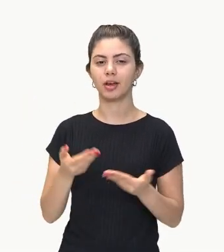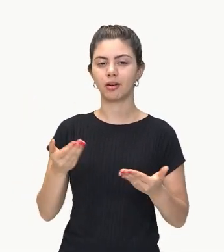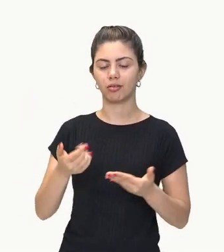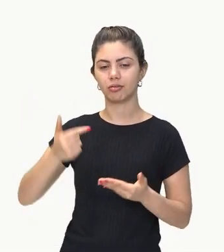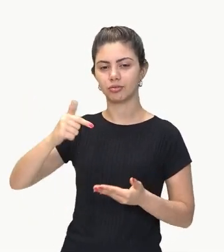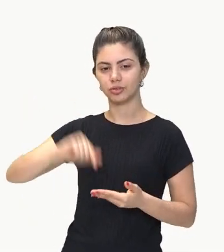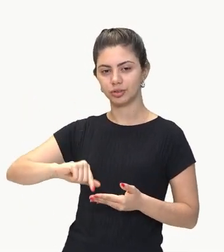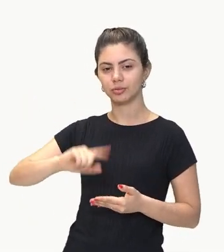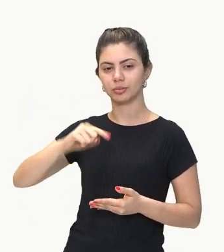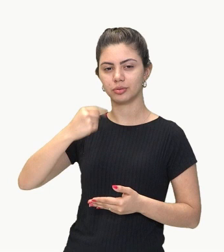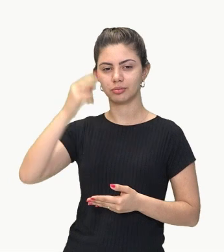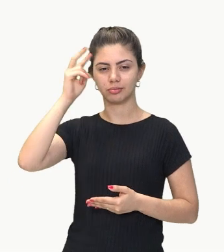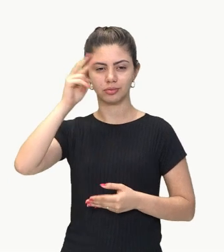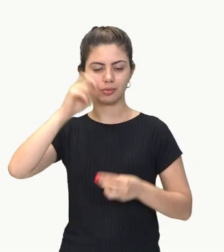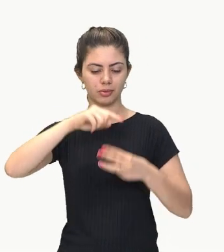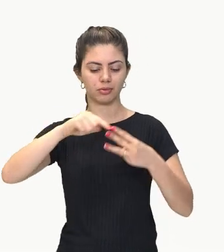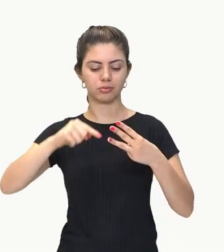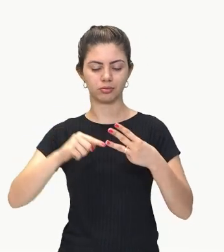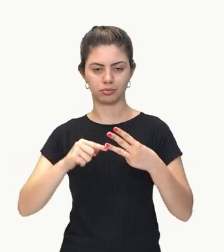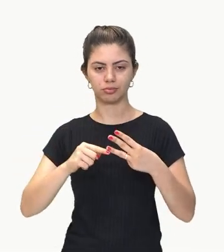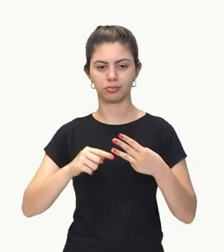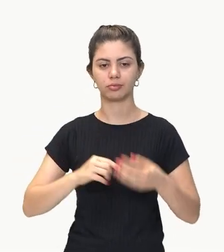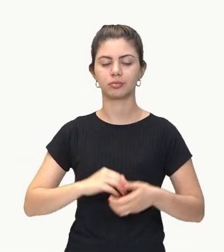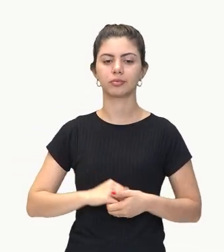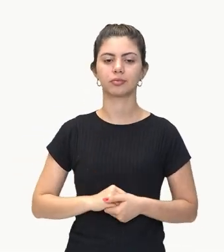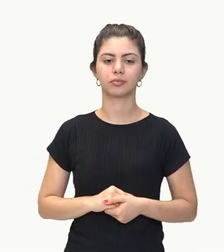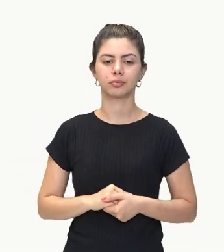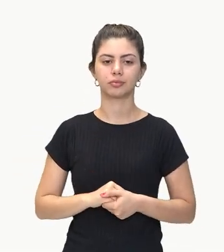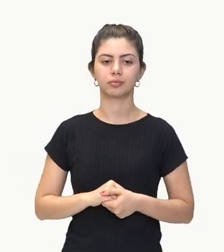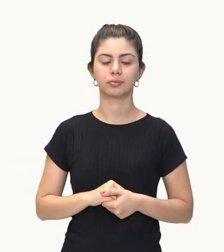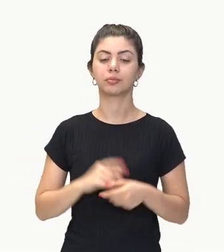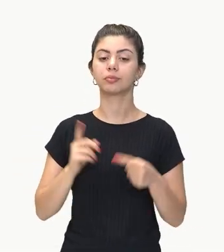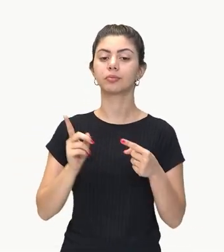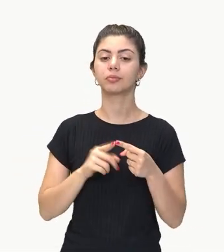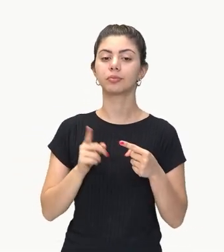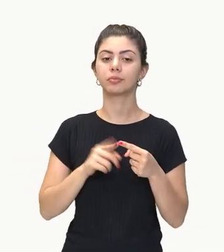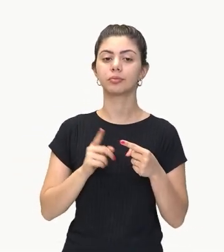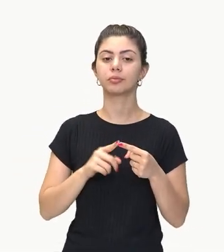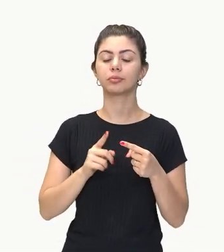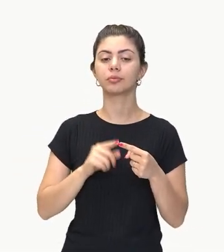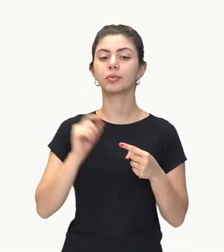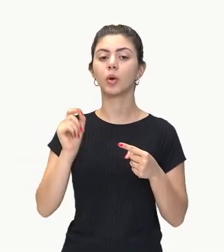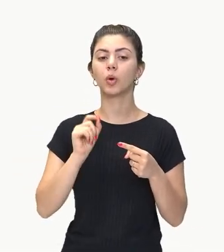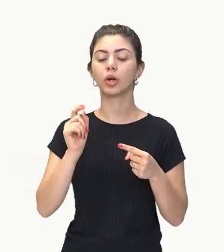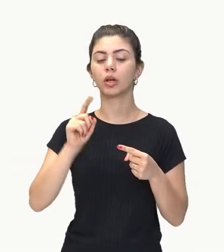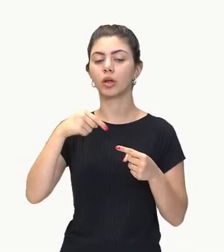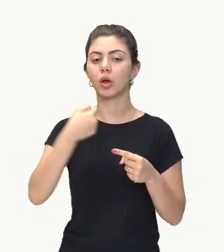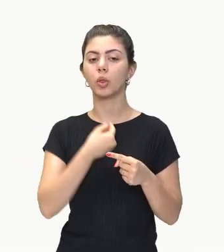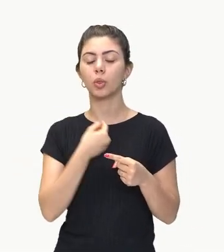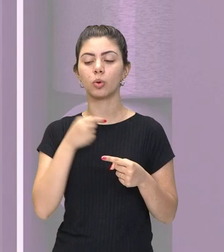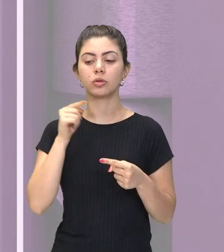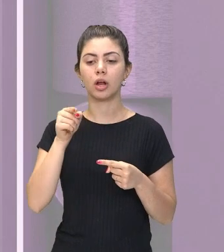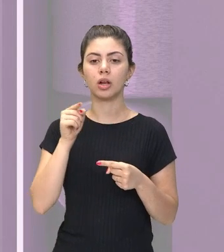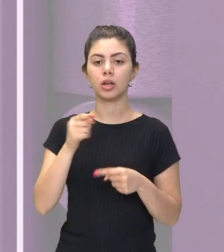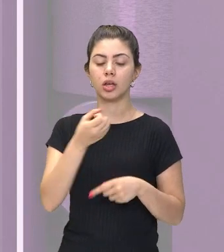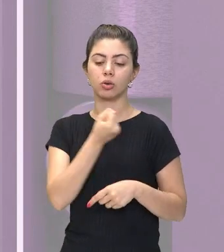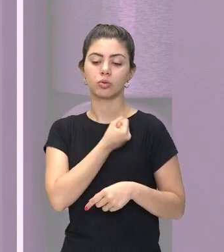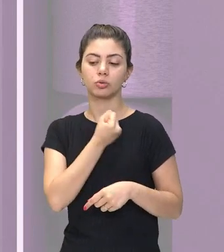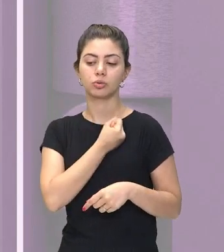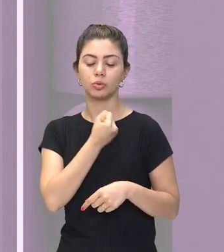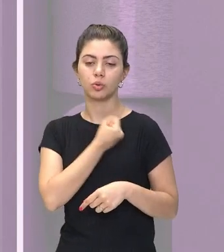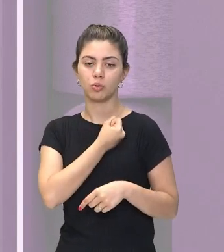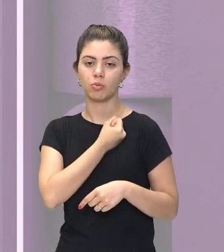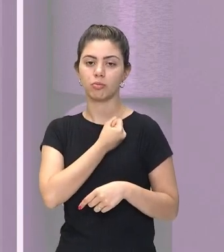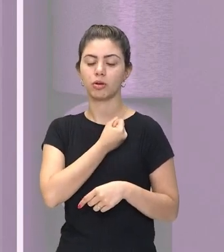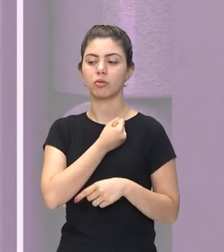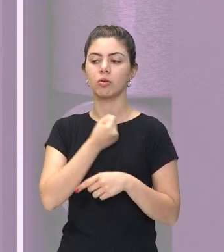aí as nossas etapas. Tudo bem? Primeira etapa, nós iremos multiplicar os números como